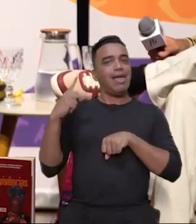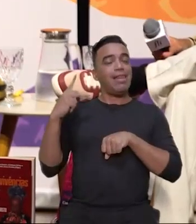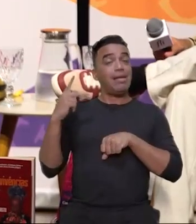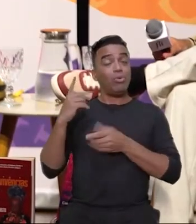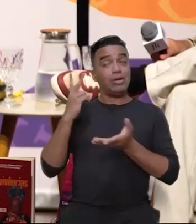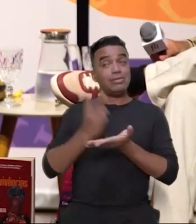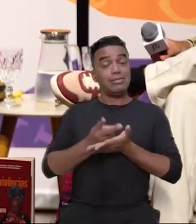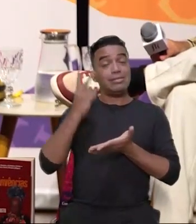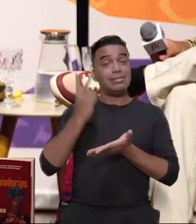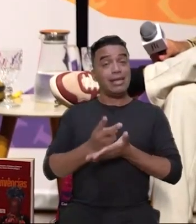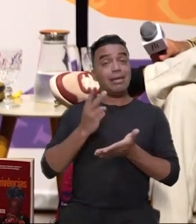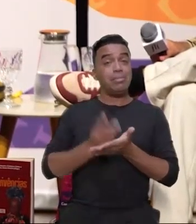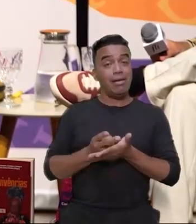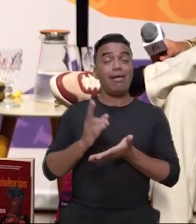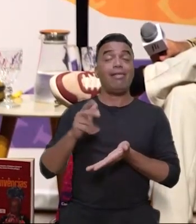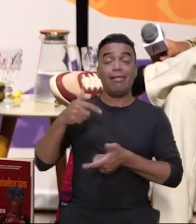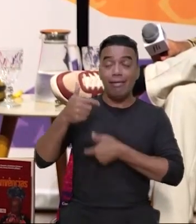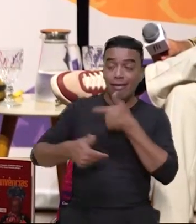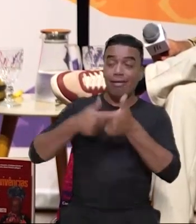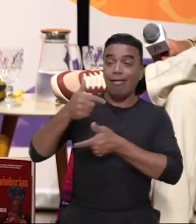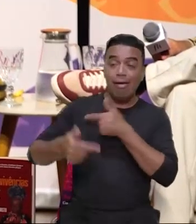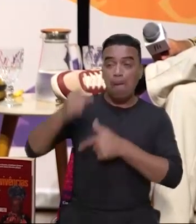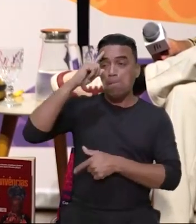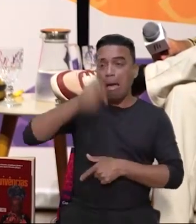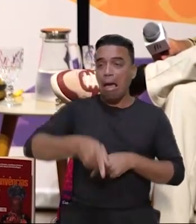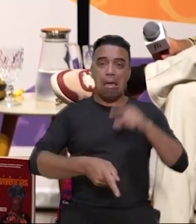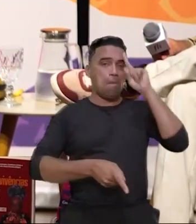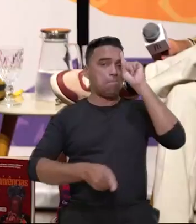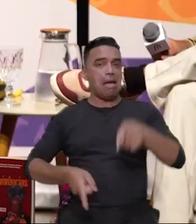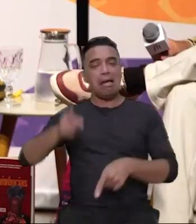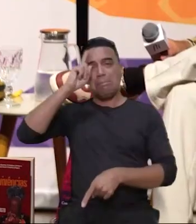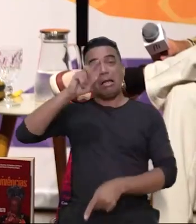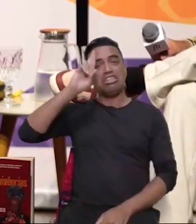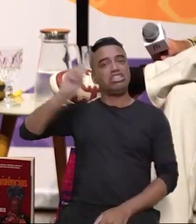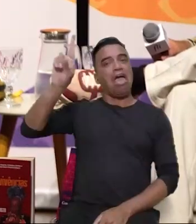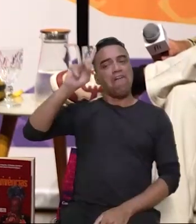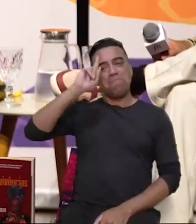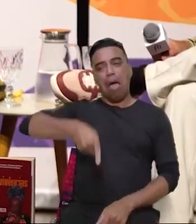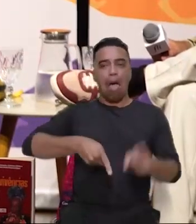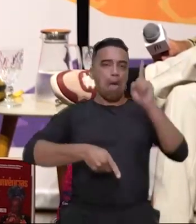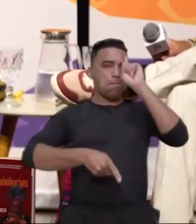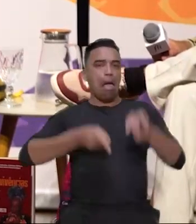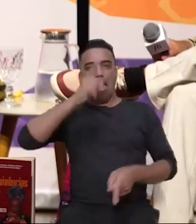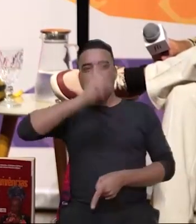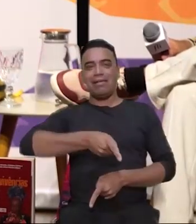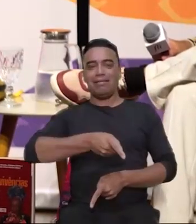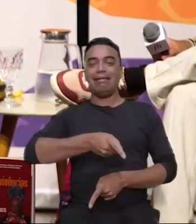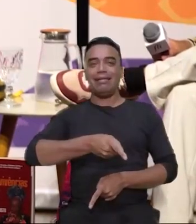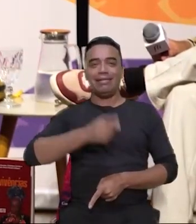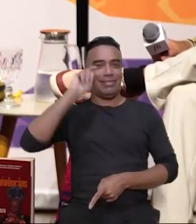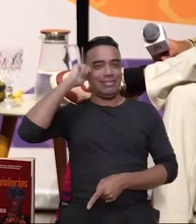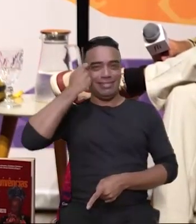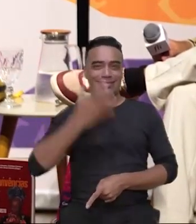todo ele estava atendendo às ordens escravagistas impostas. Então, no